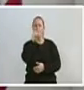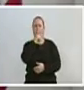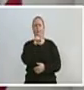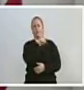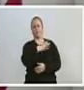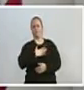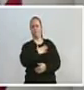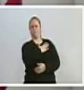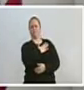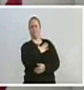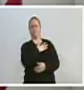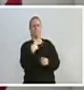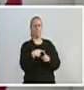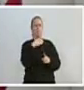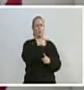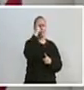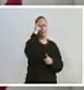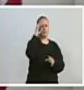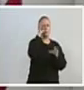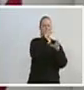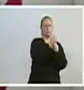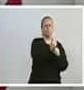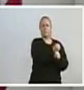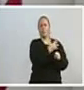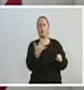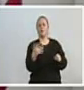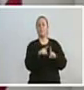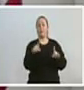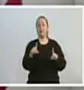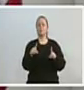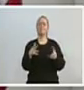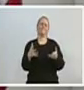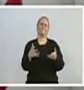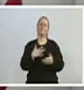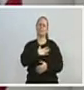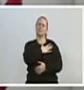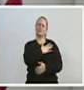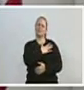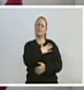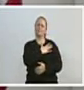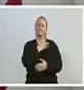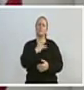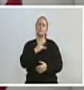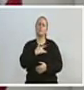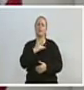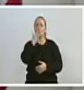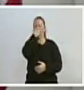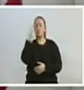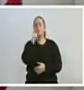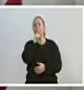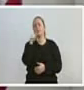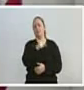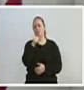amarela era 1 e não era. Tá? Inclusive a população foi, o Napoleão foi enganado. Eram 546 ruas de placa